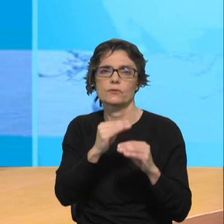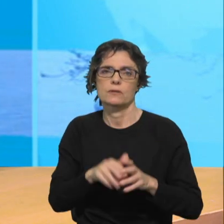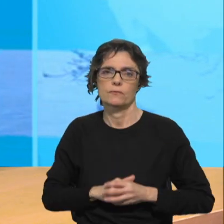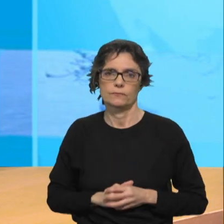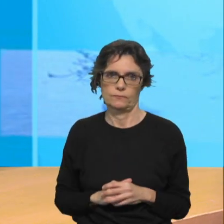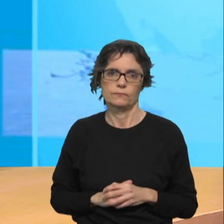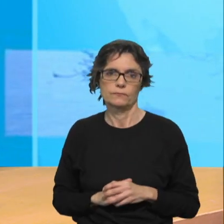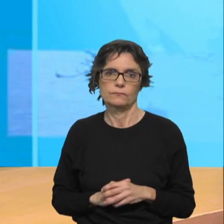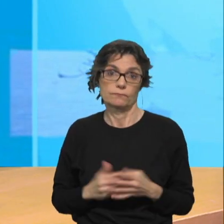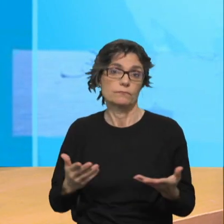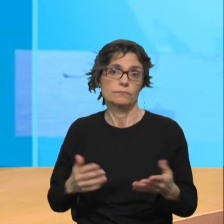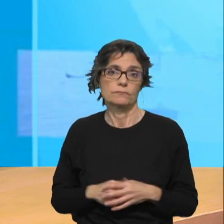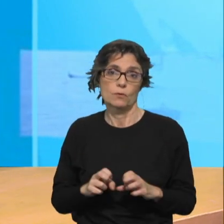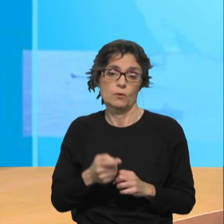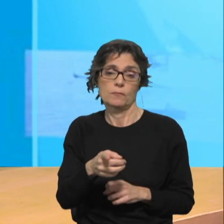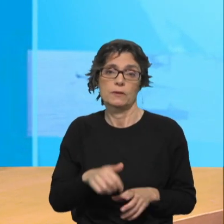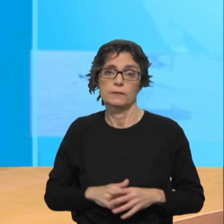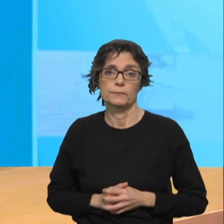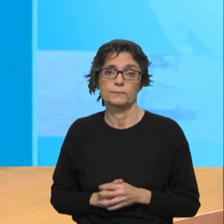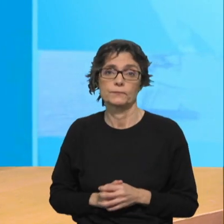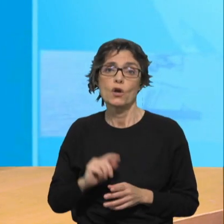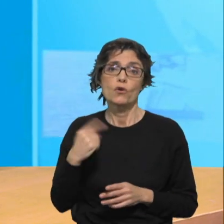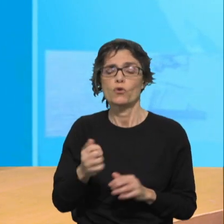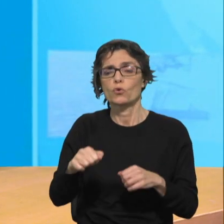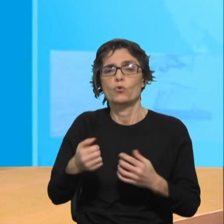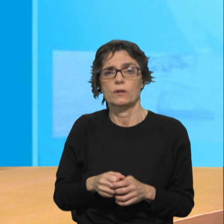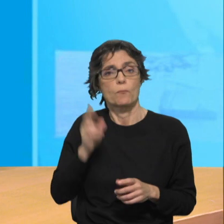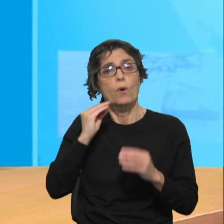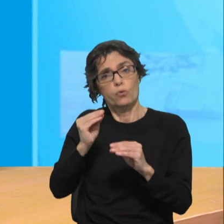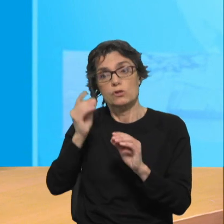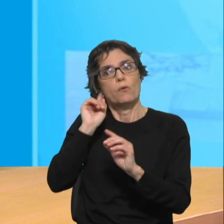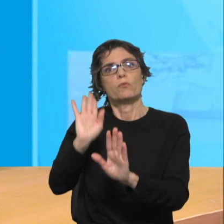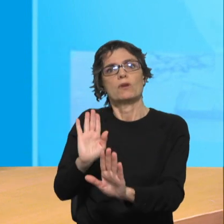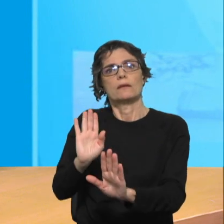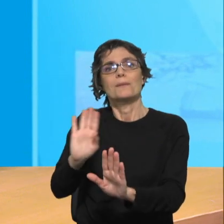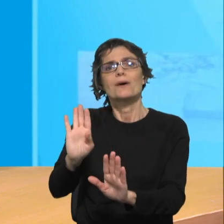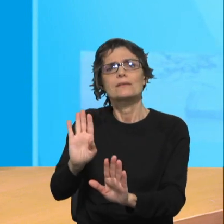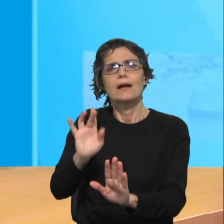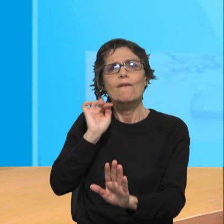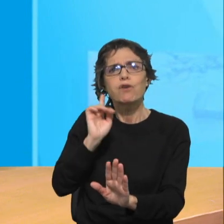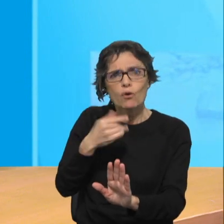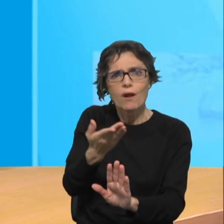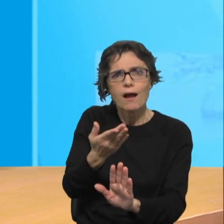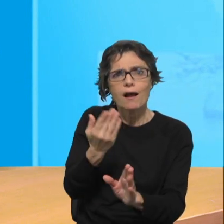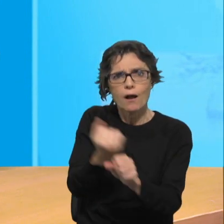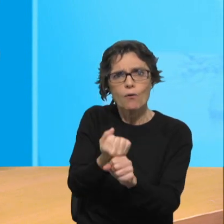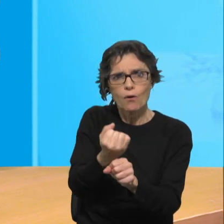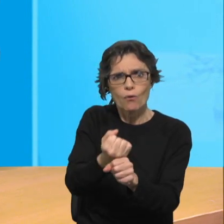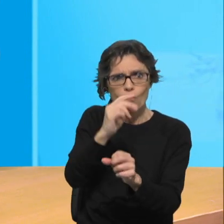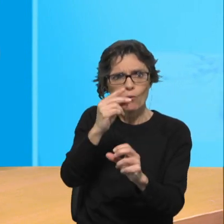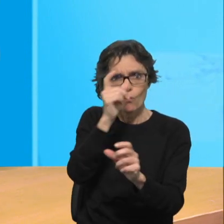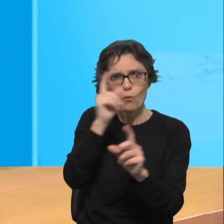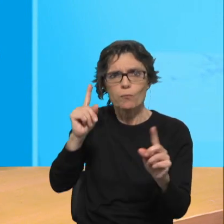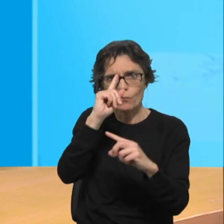educação? Essa é a grande questão, porque todos estamos de acordo que a educação é importante. Mas depois, se não valorizamos o trabalho, e